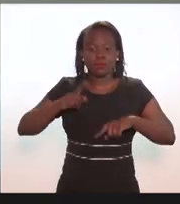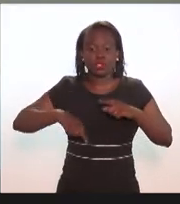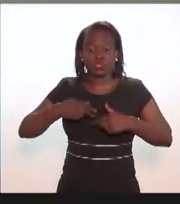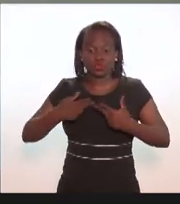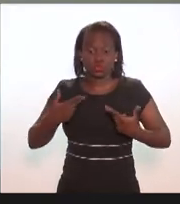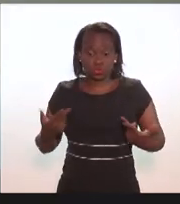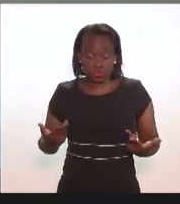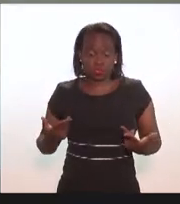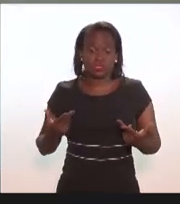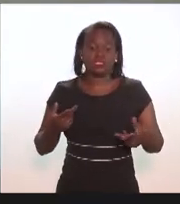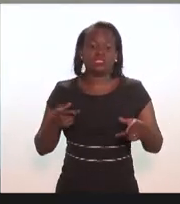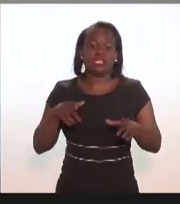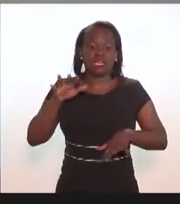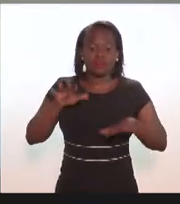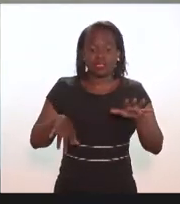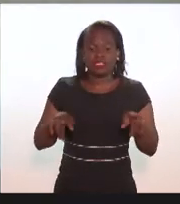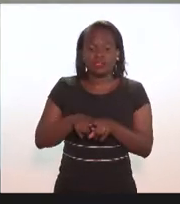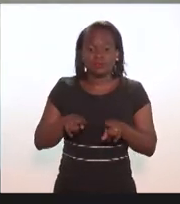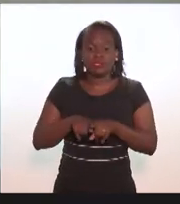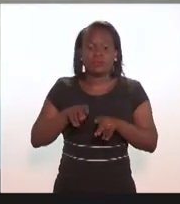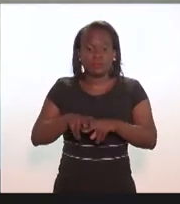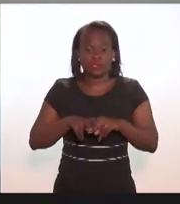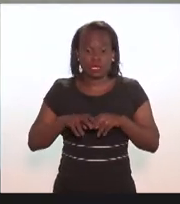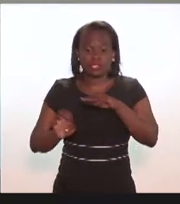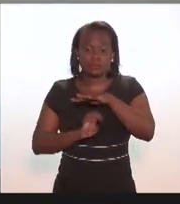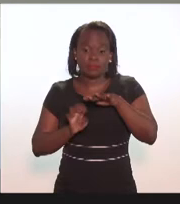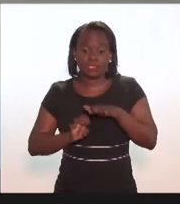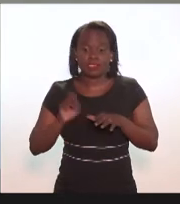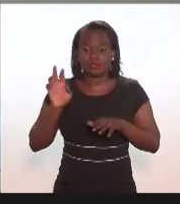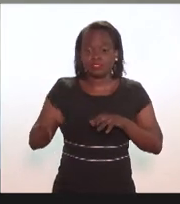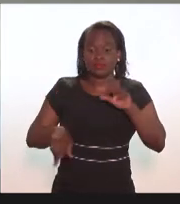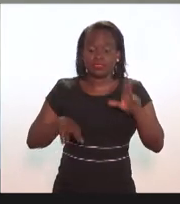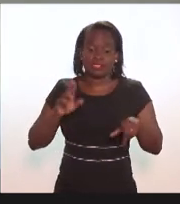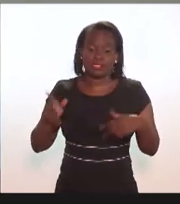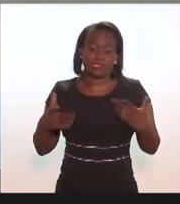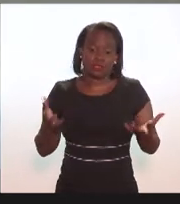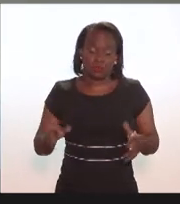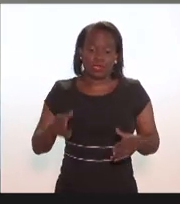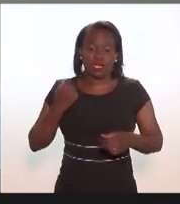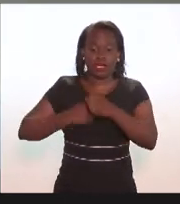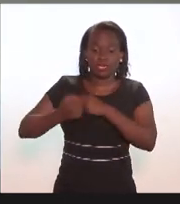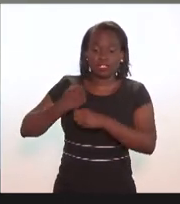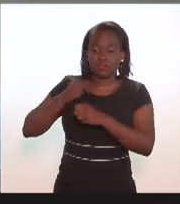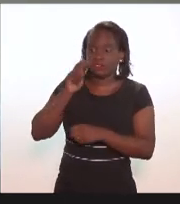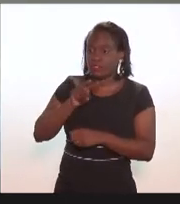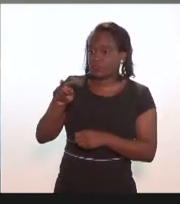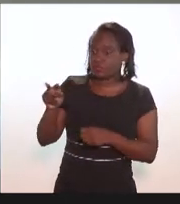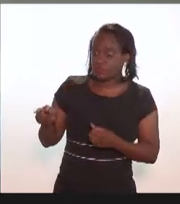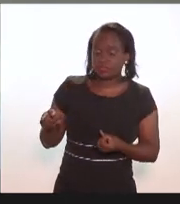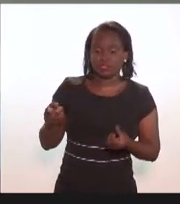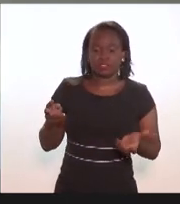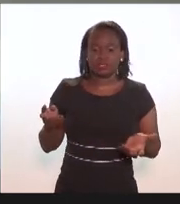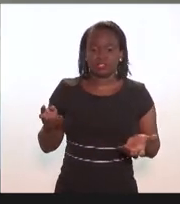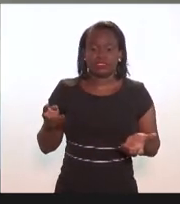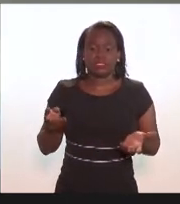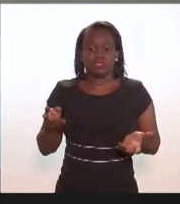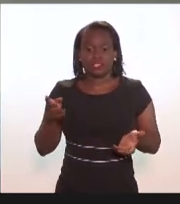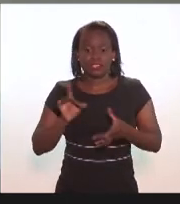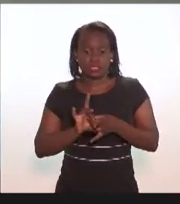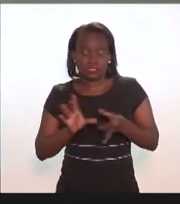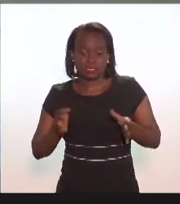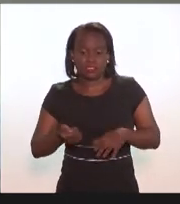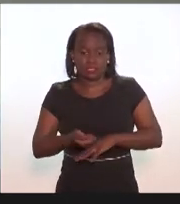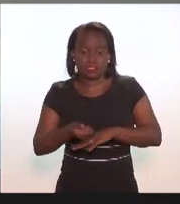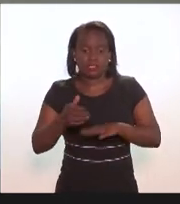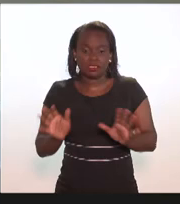das vezes, e às vezes até mesmo por empresas, como a gente viu nos últimos anos, que foram concedidos